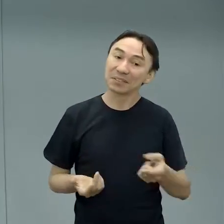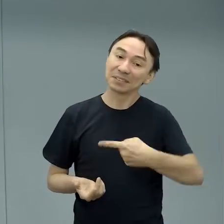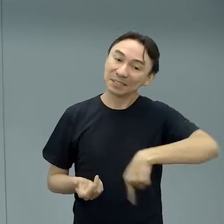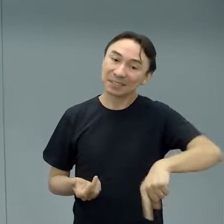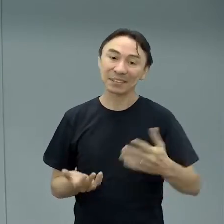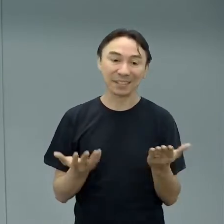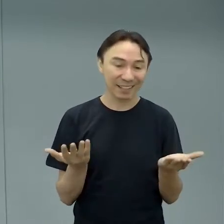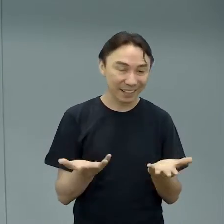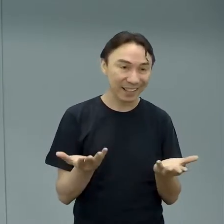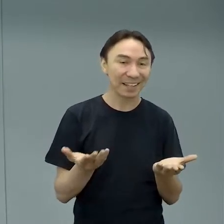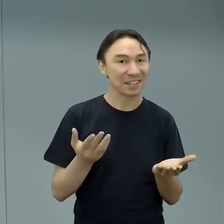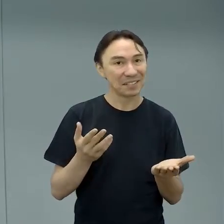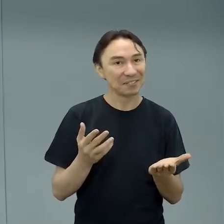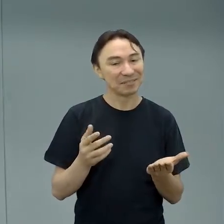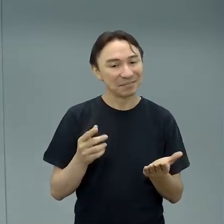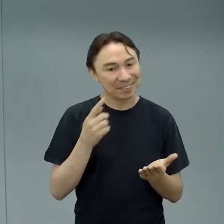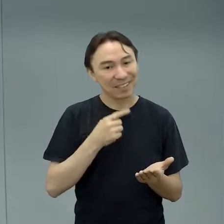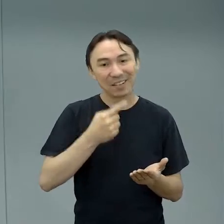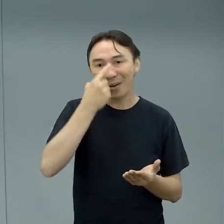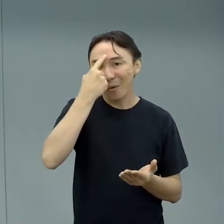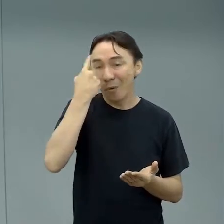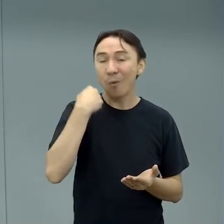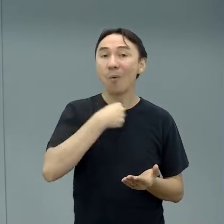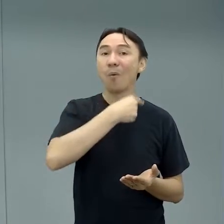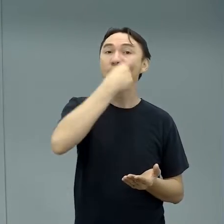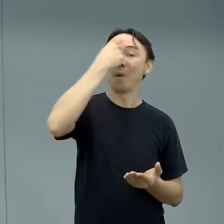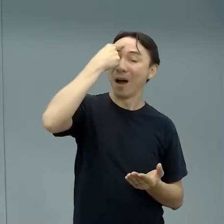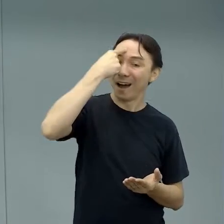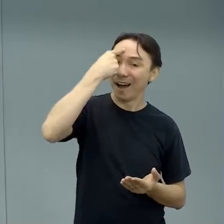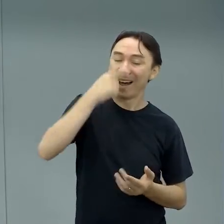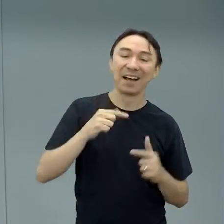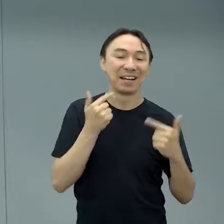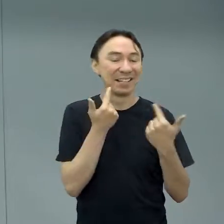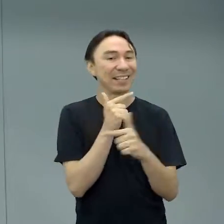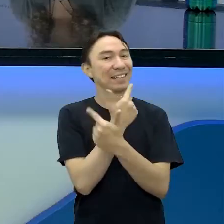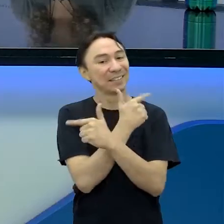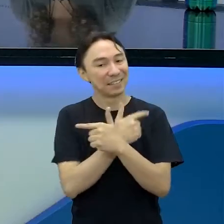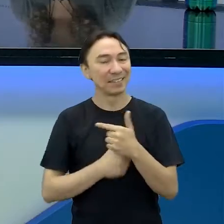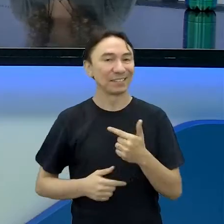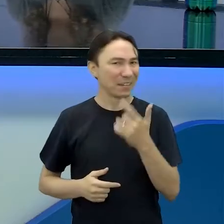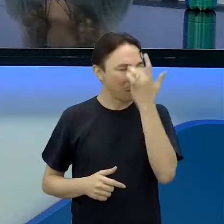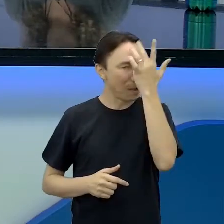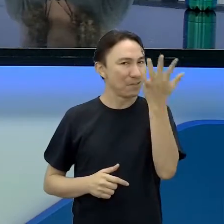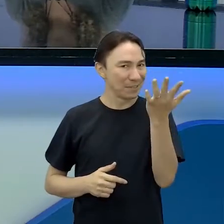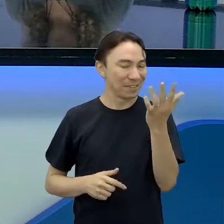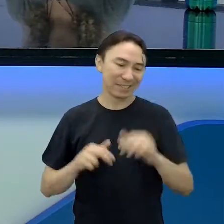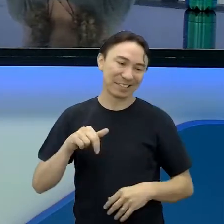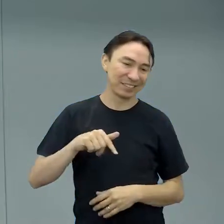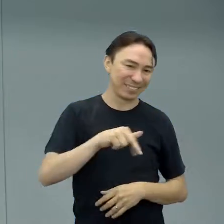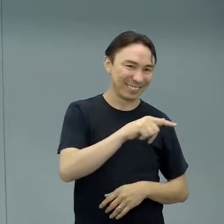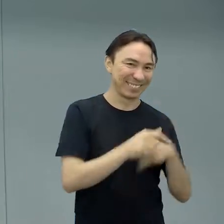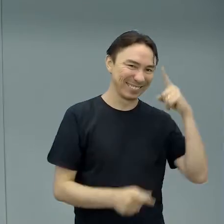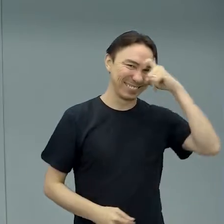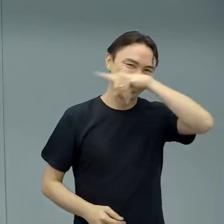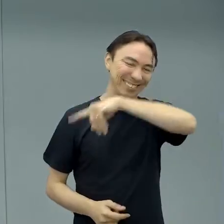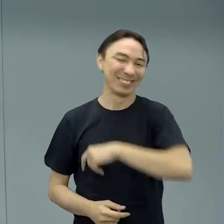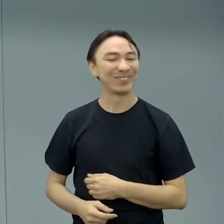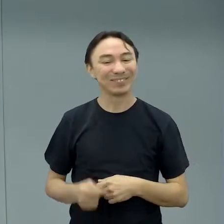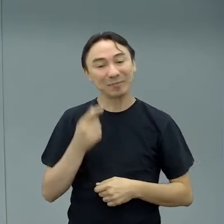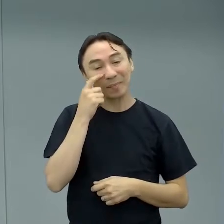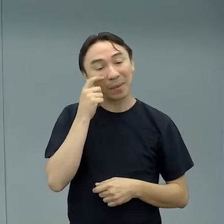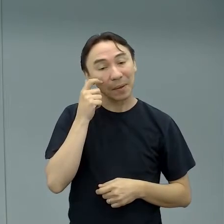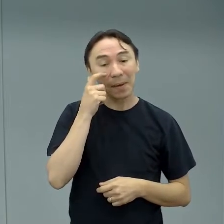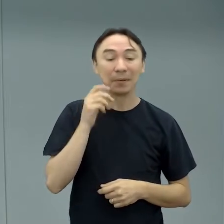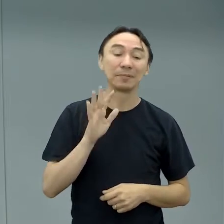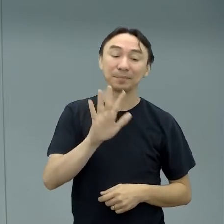uma hora em qualquer dia para ver se é verdade, né? Tá mais fácil do que caminhar, certo? Então vamos lá.